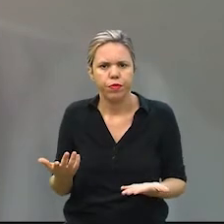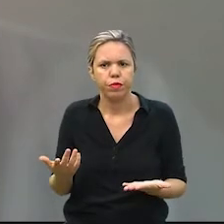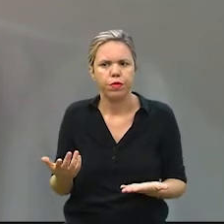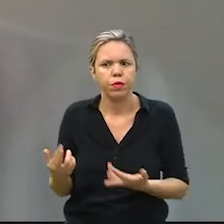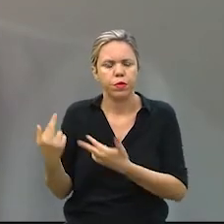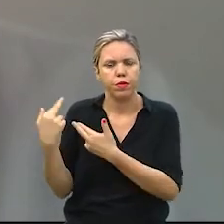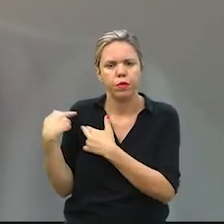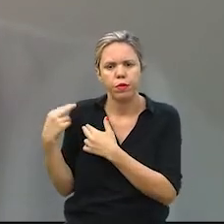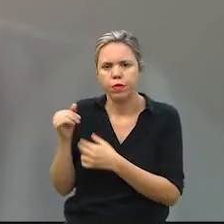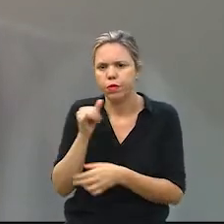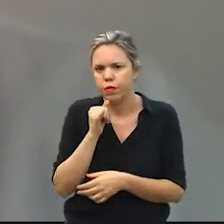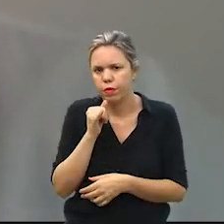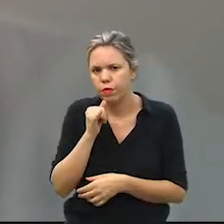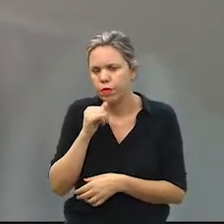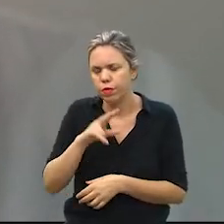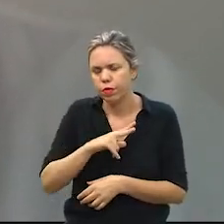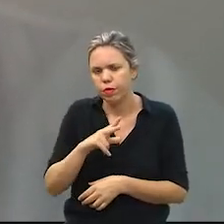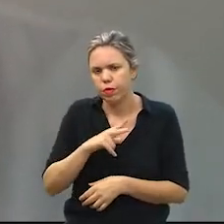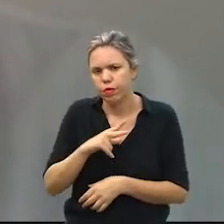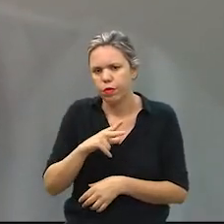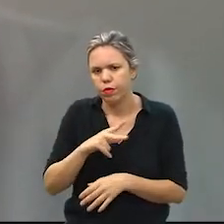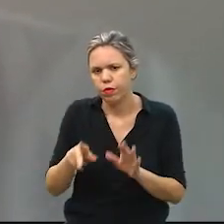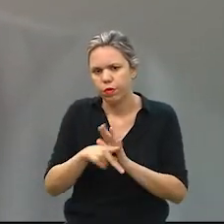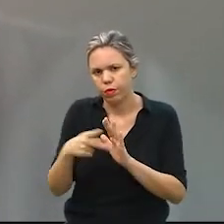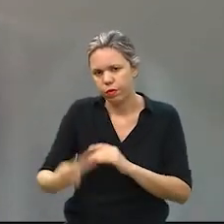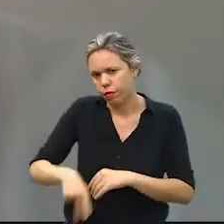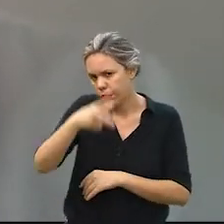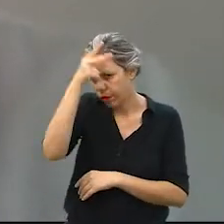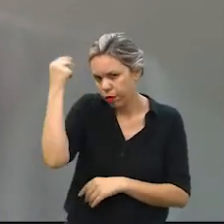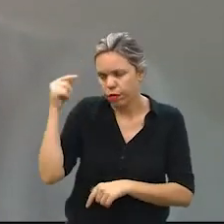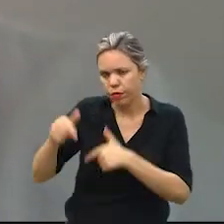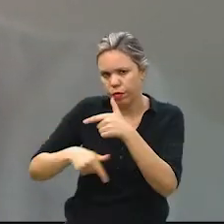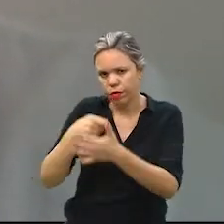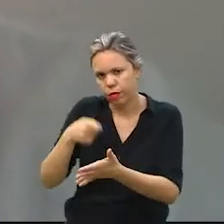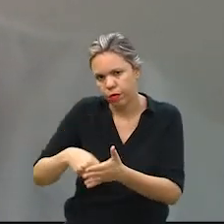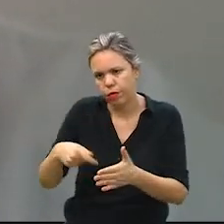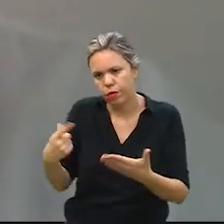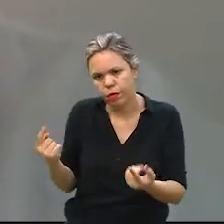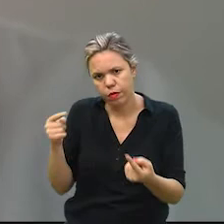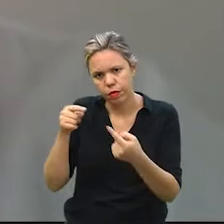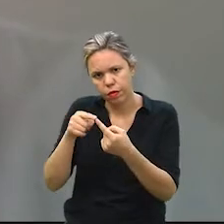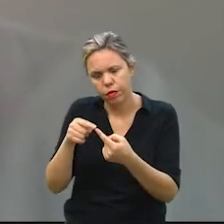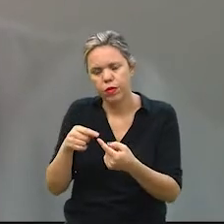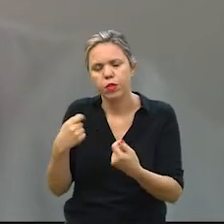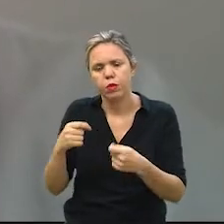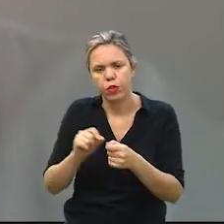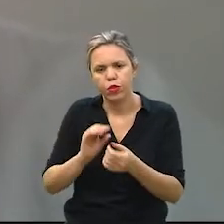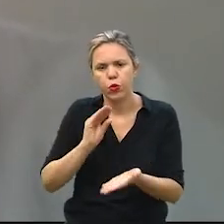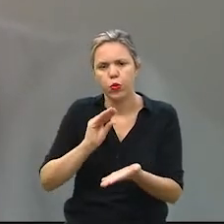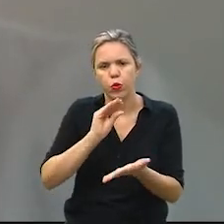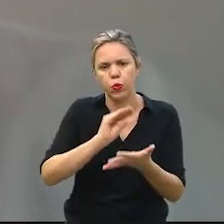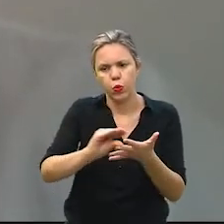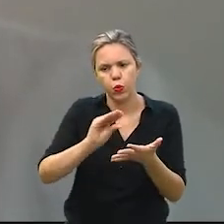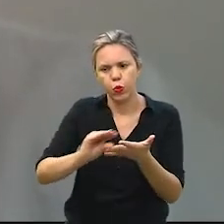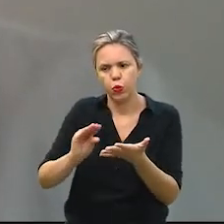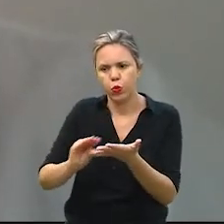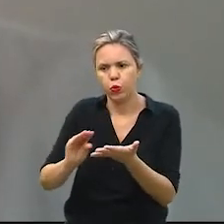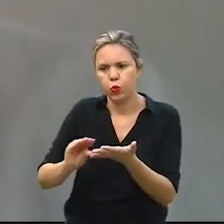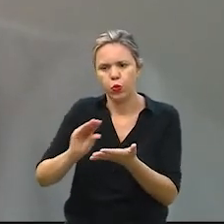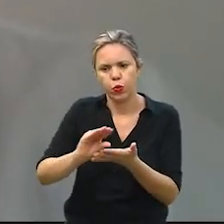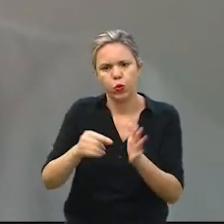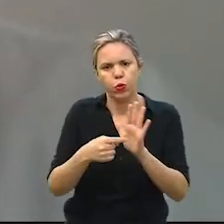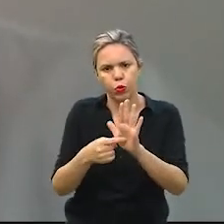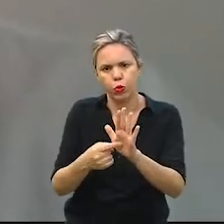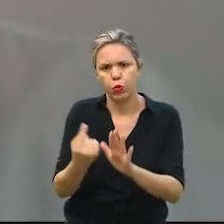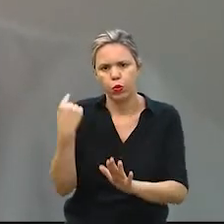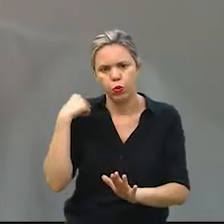cunho privativo do Executivo, ele que vai traçar as metas de investimentos que foram